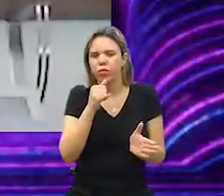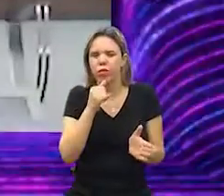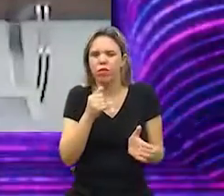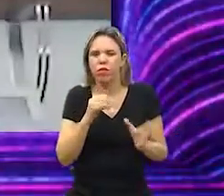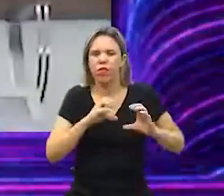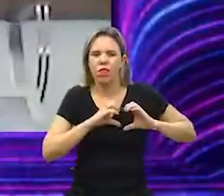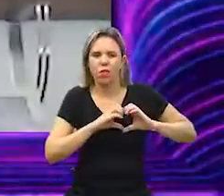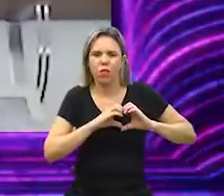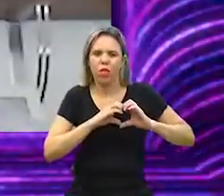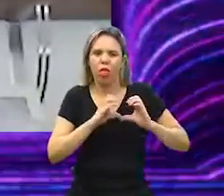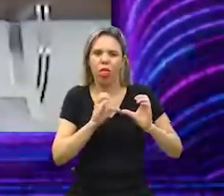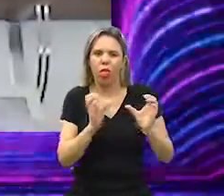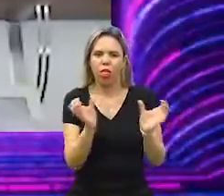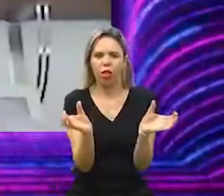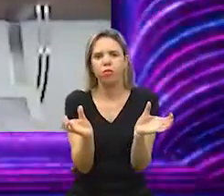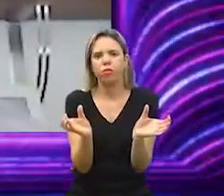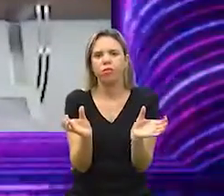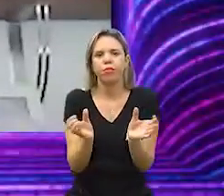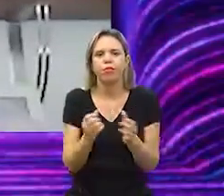de amor, né, sobre um